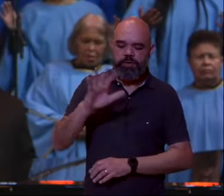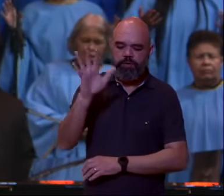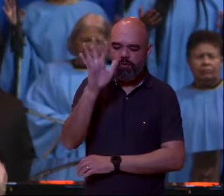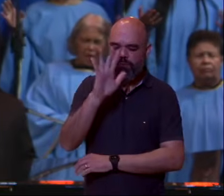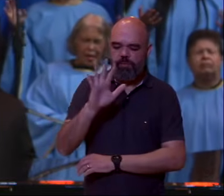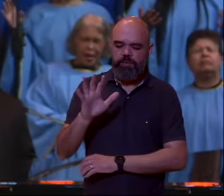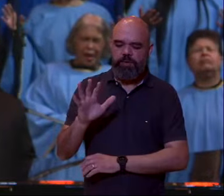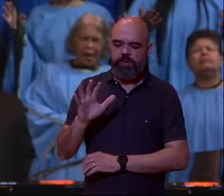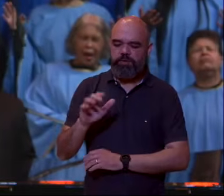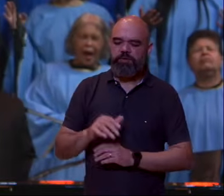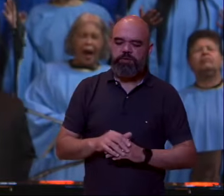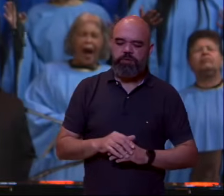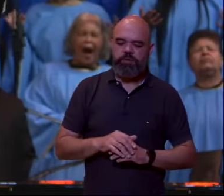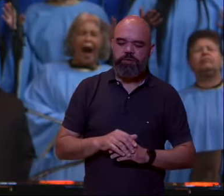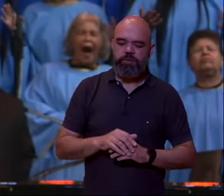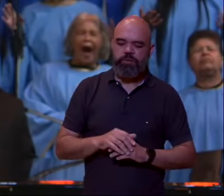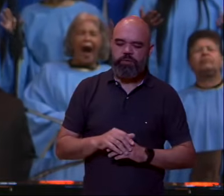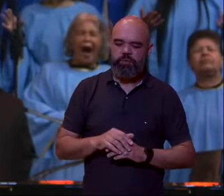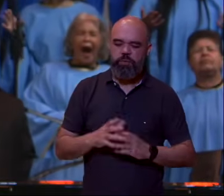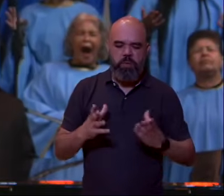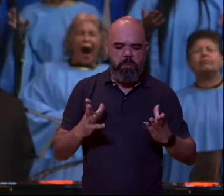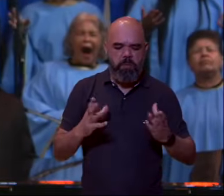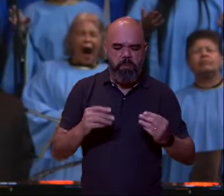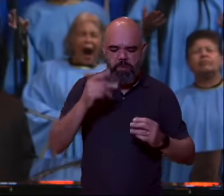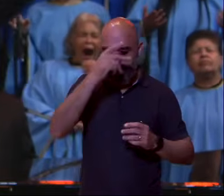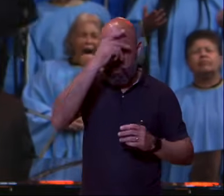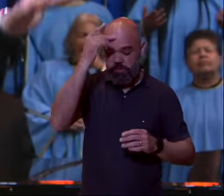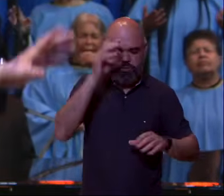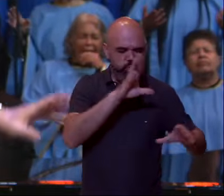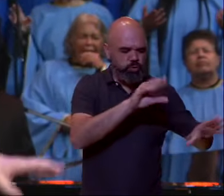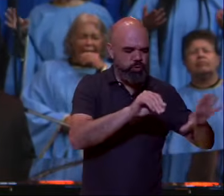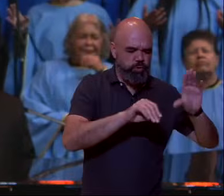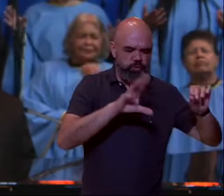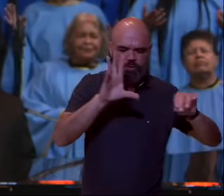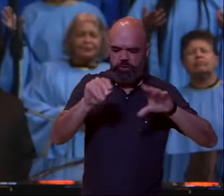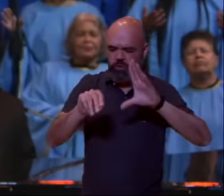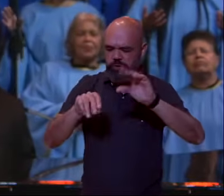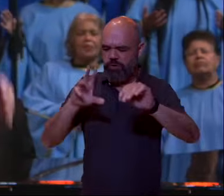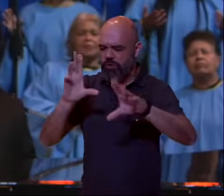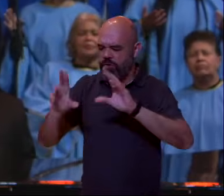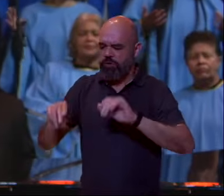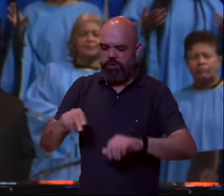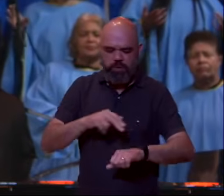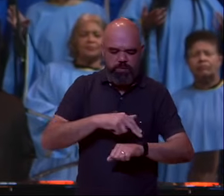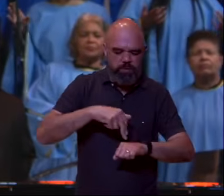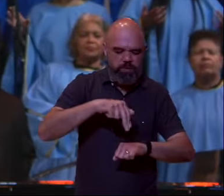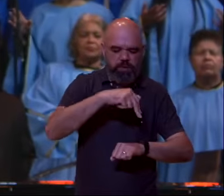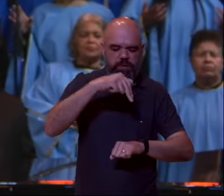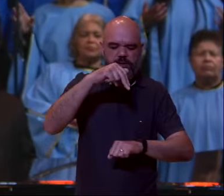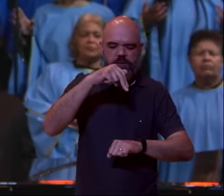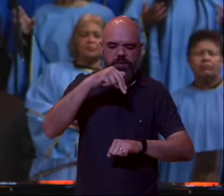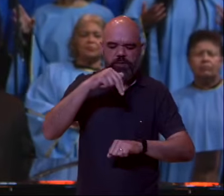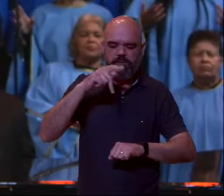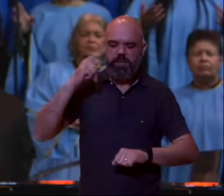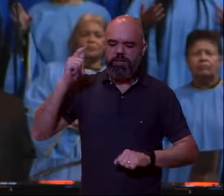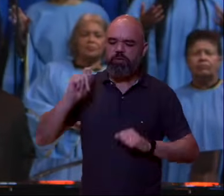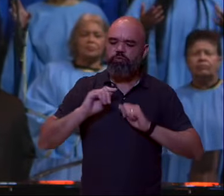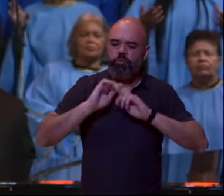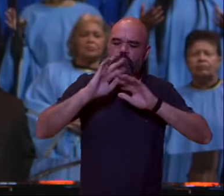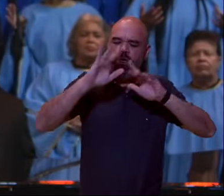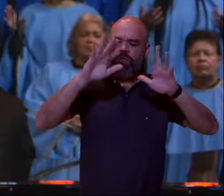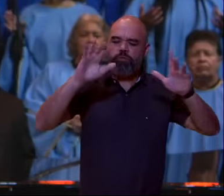aqui, e outros que o Senhor vai chamar e despertar em toda a nação, para que a glória do Senhor encha a